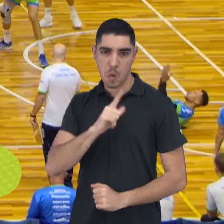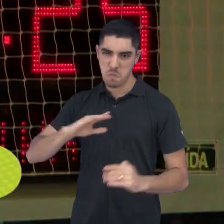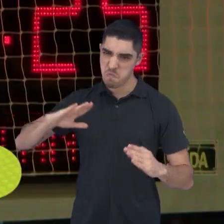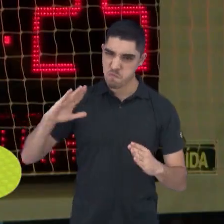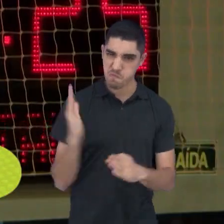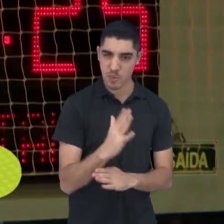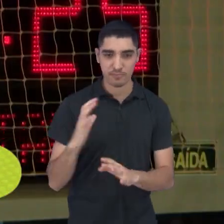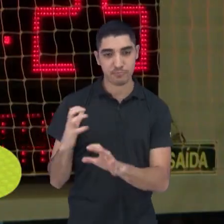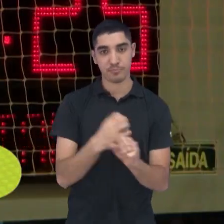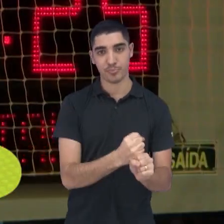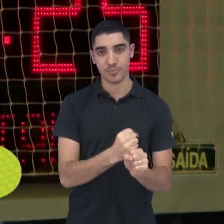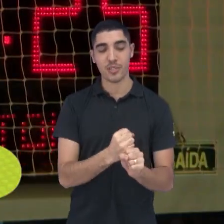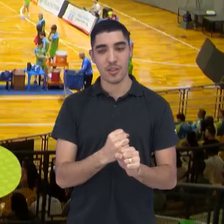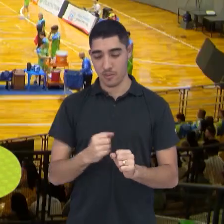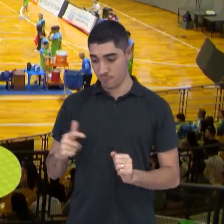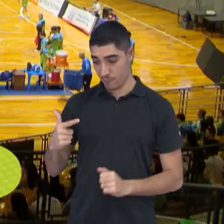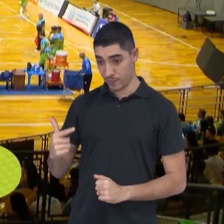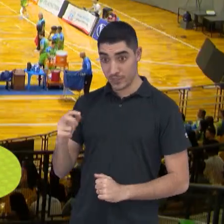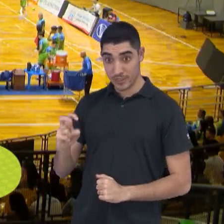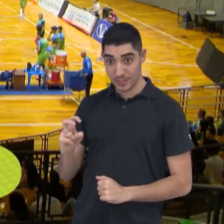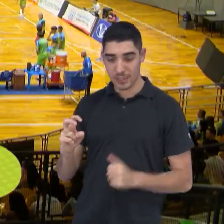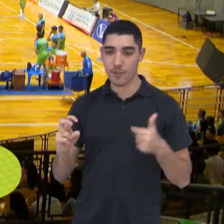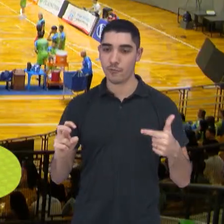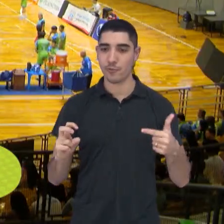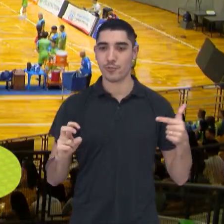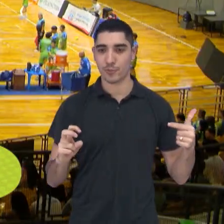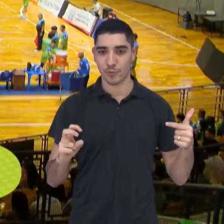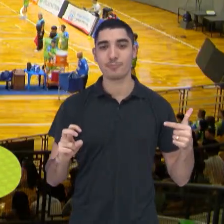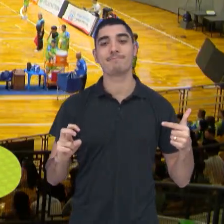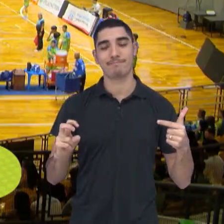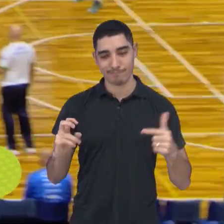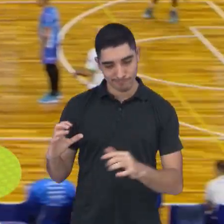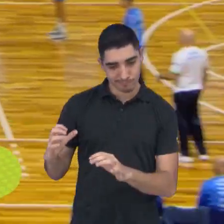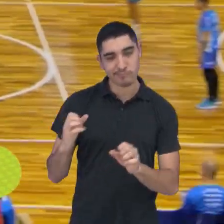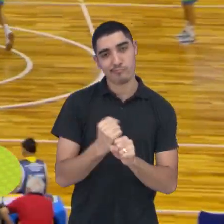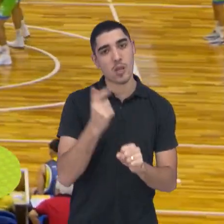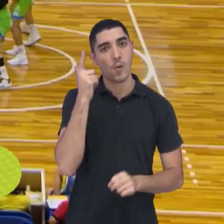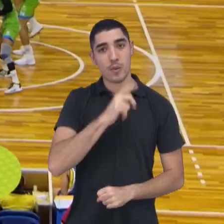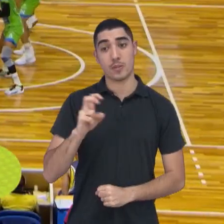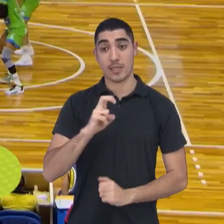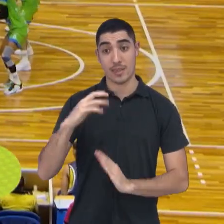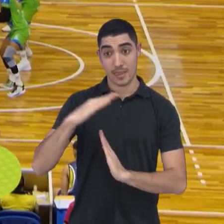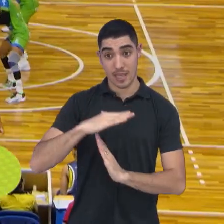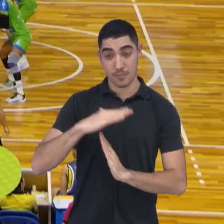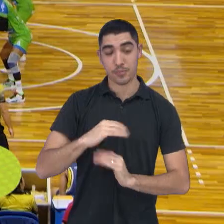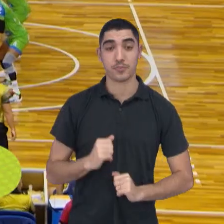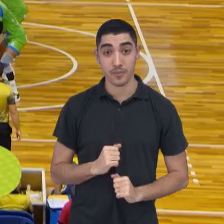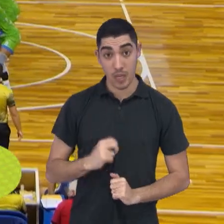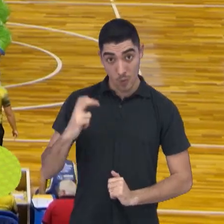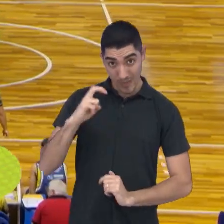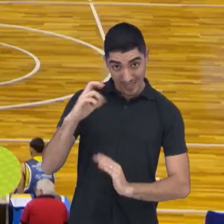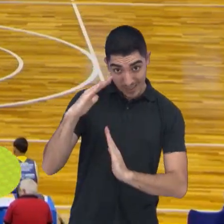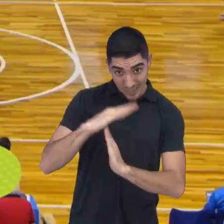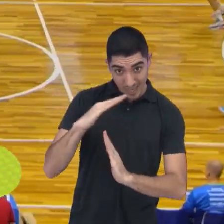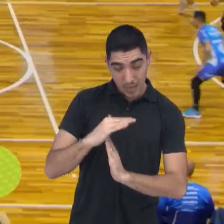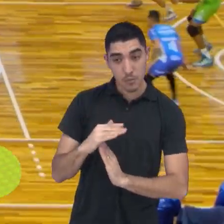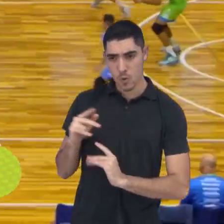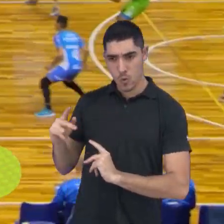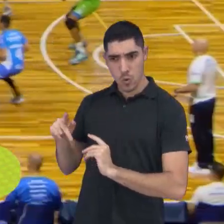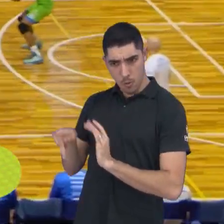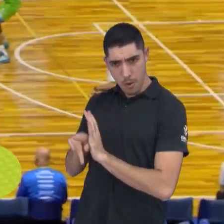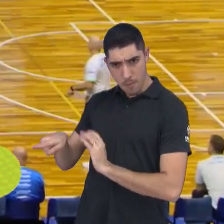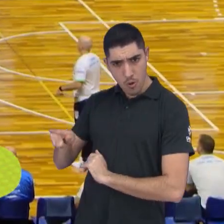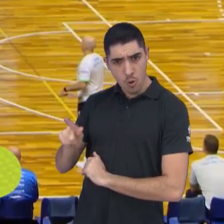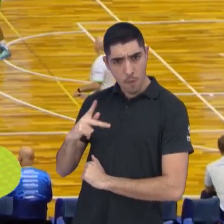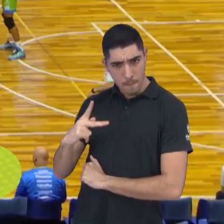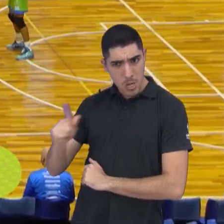em 25-22, levando o jogo para o tie-break. No set de desempate, os visitantes entraram